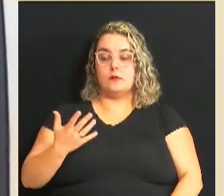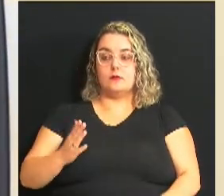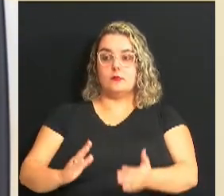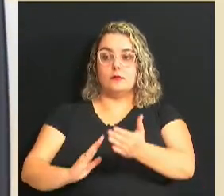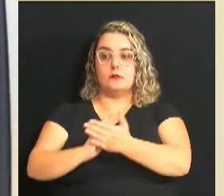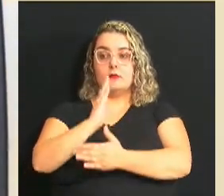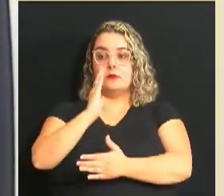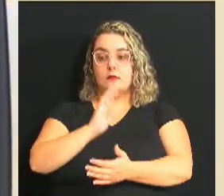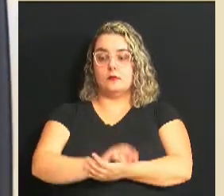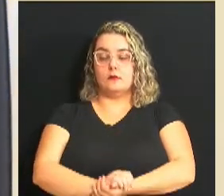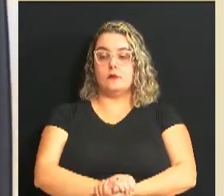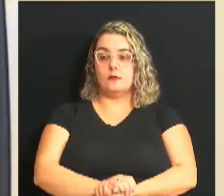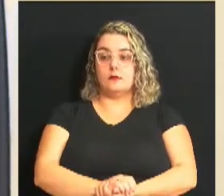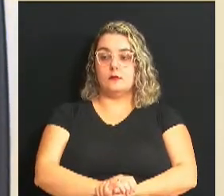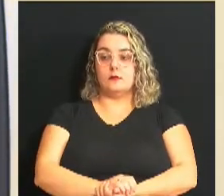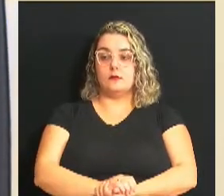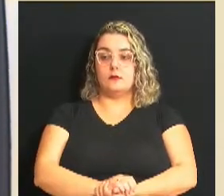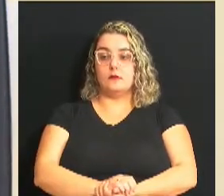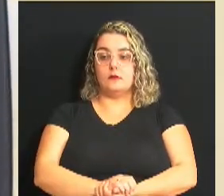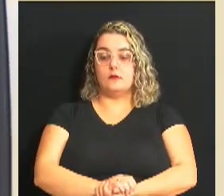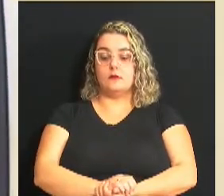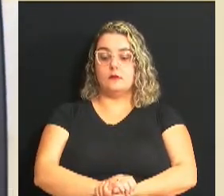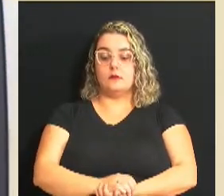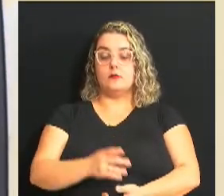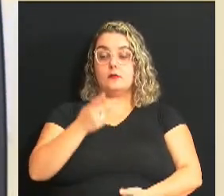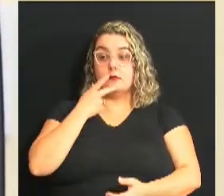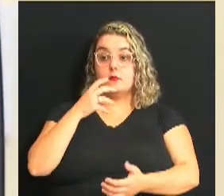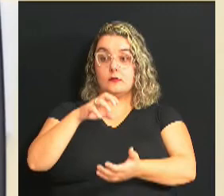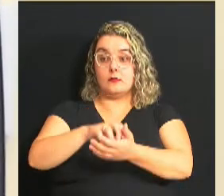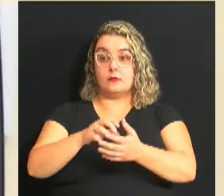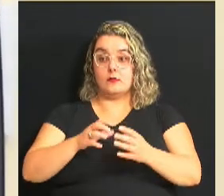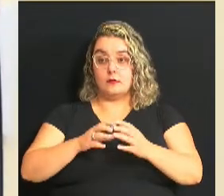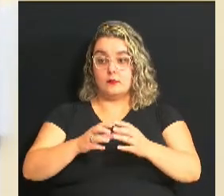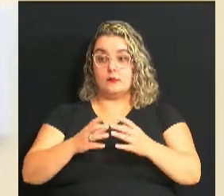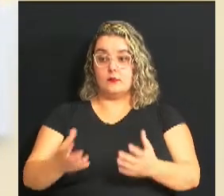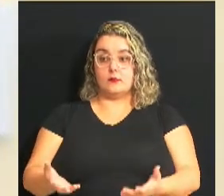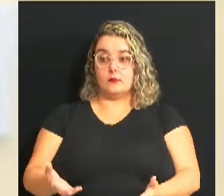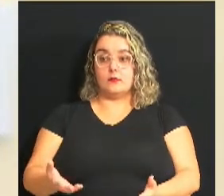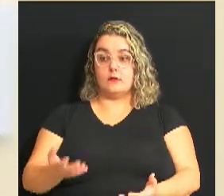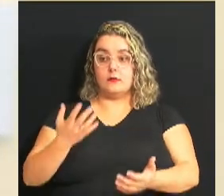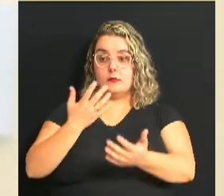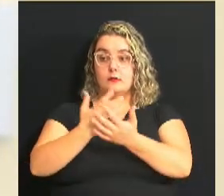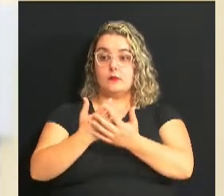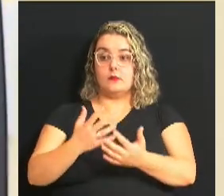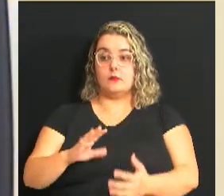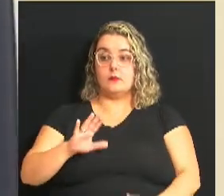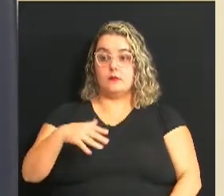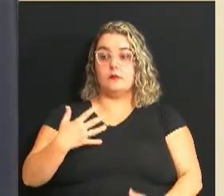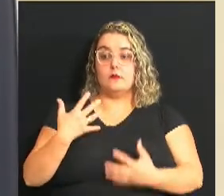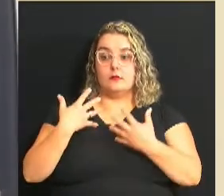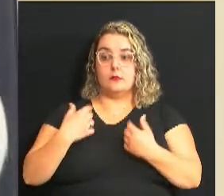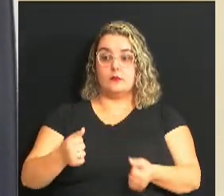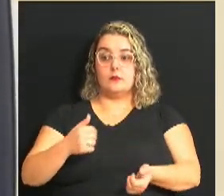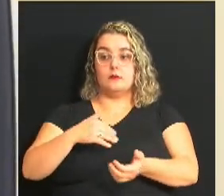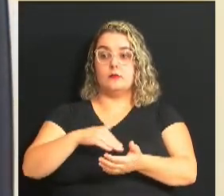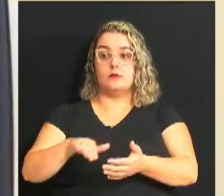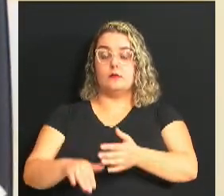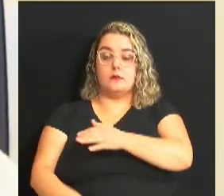pública. Falando sobre o Centro de Convivência, eu confesso, quando eu assumi a secretaria, para mim era